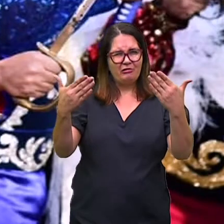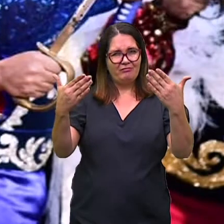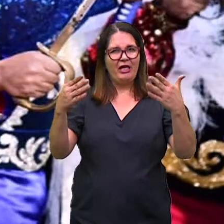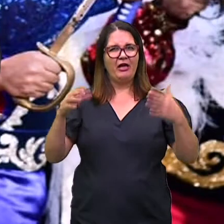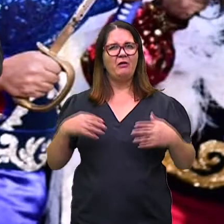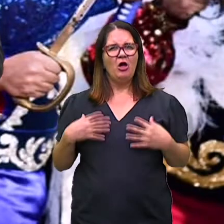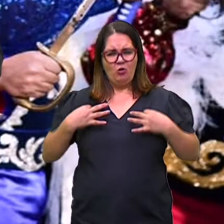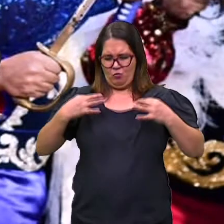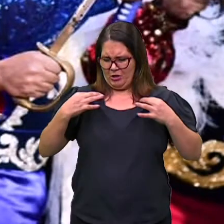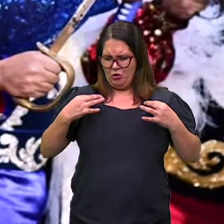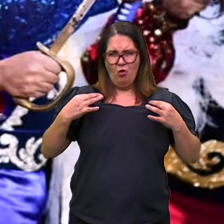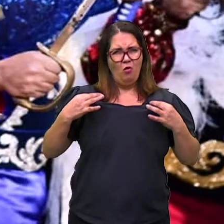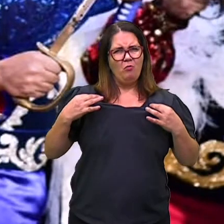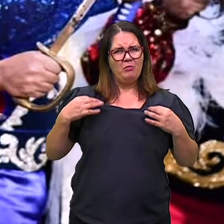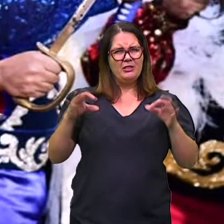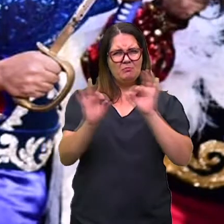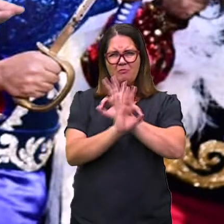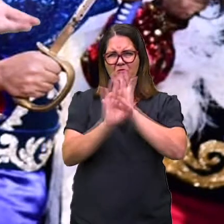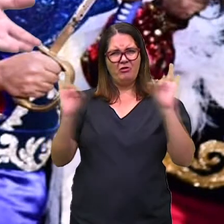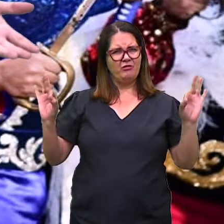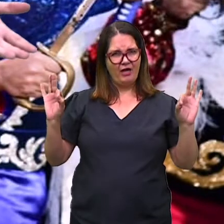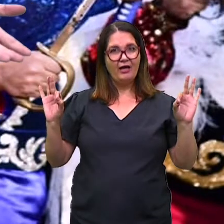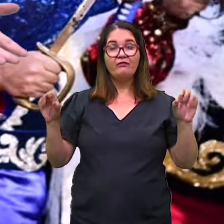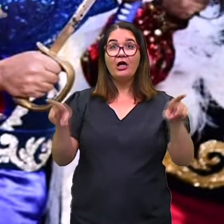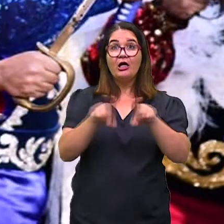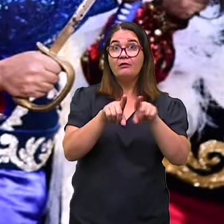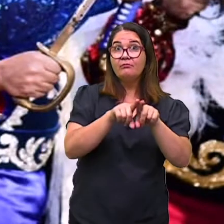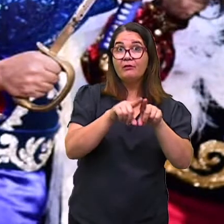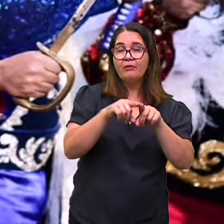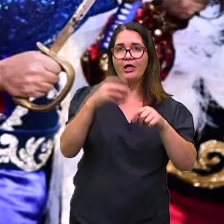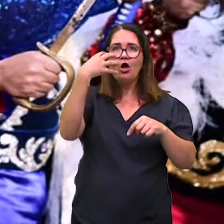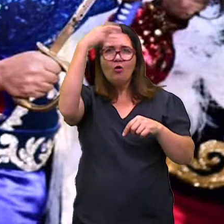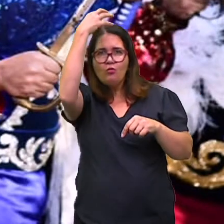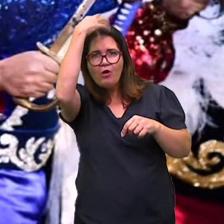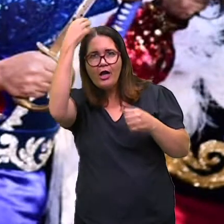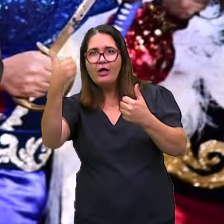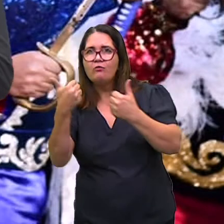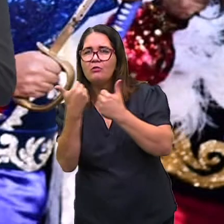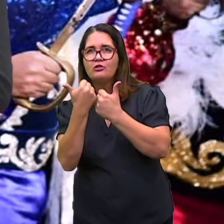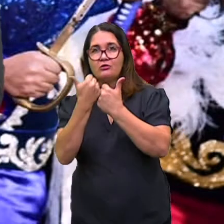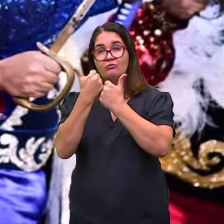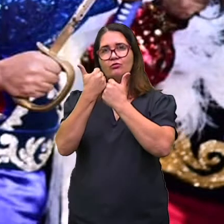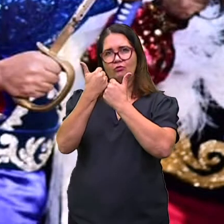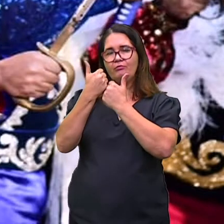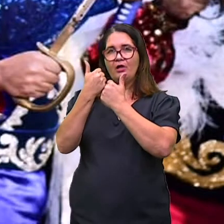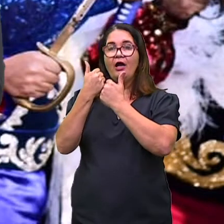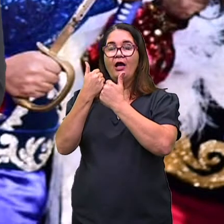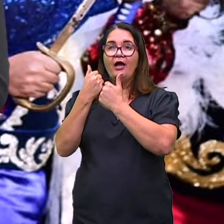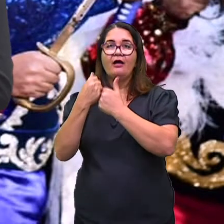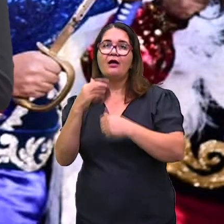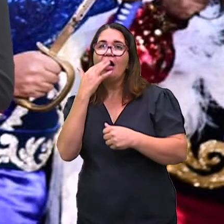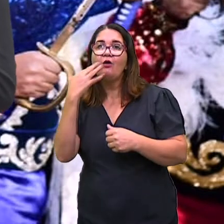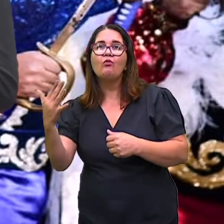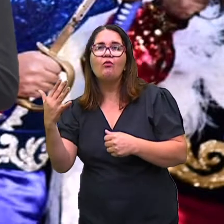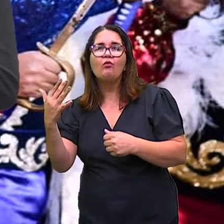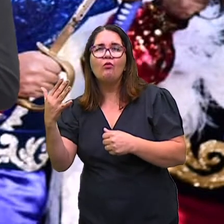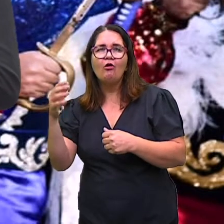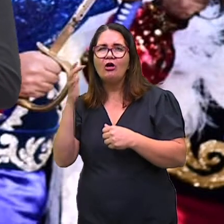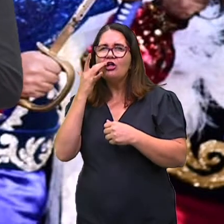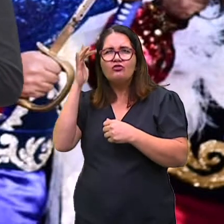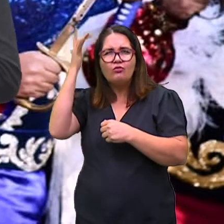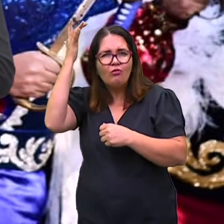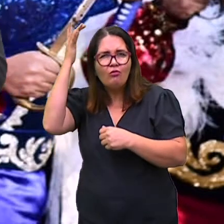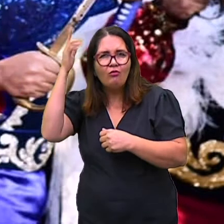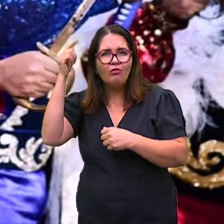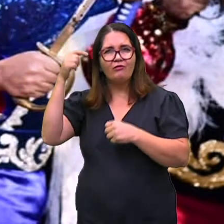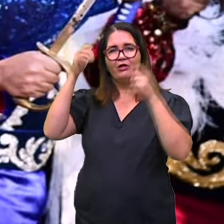chegando a usar elmos de metal dourado para o caso do rei embaixador mouro. Elmos são esses capacetes